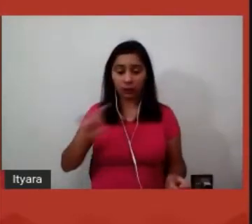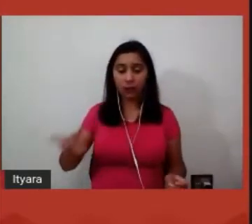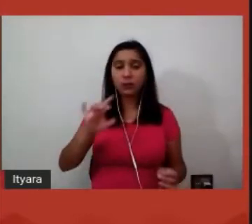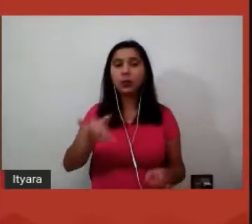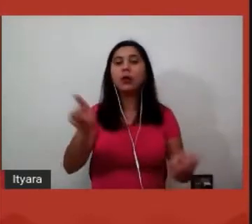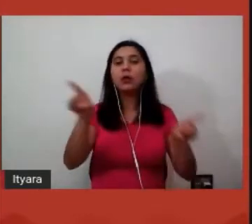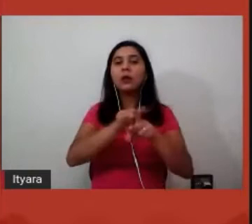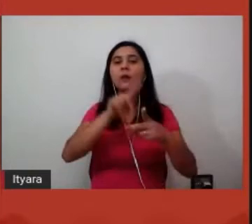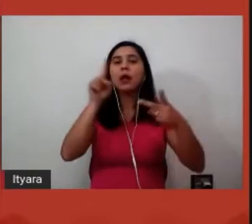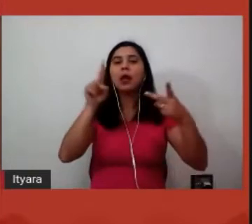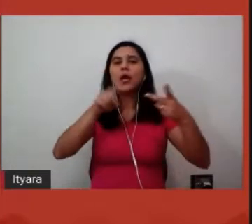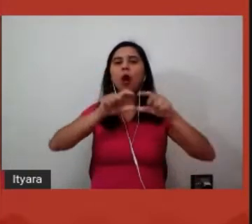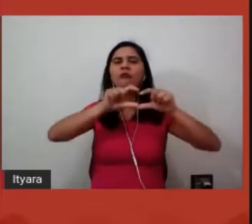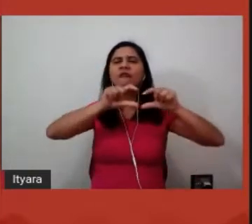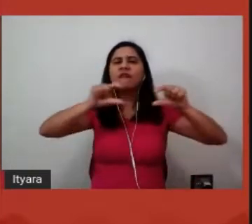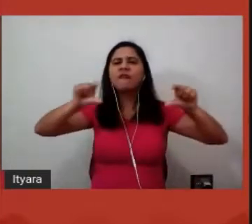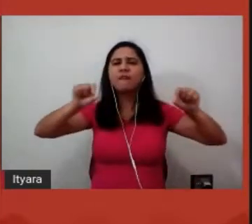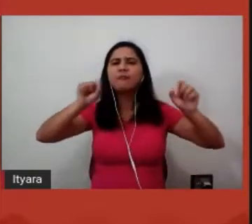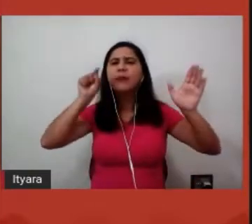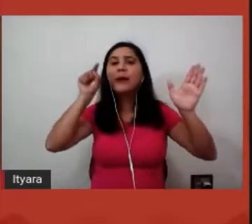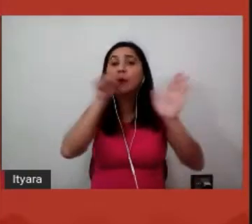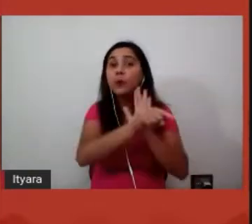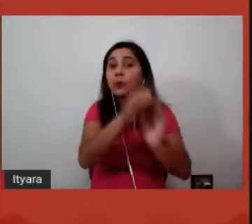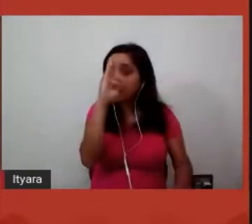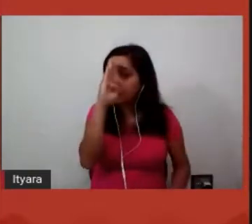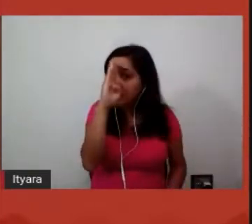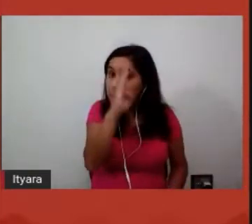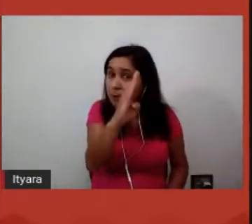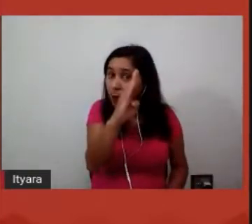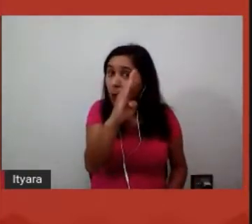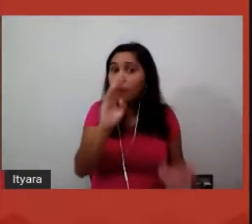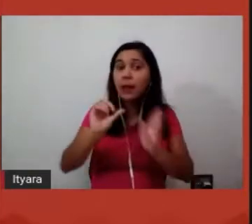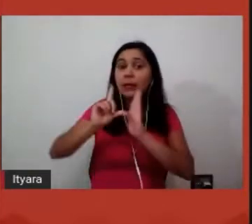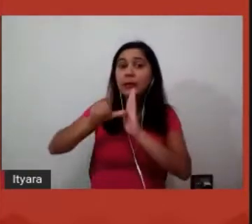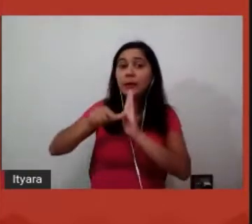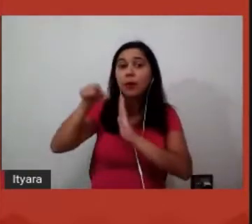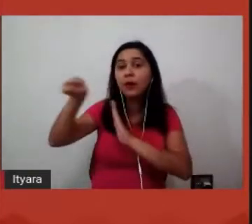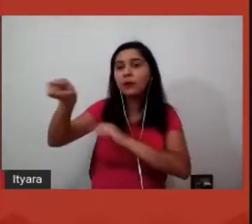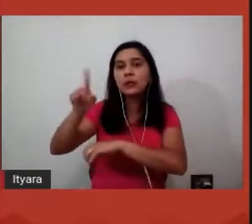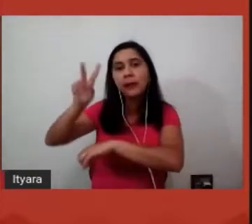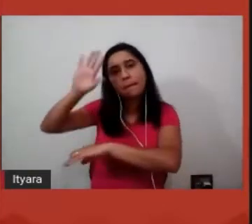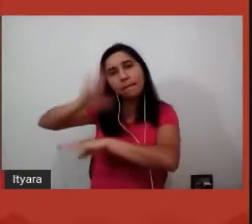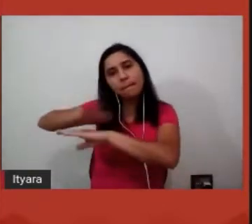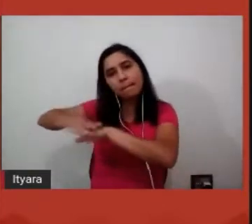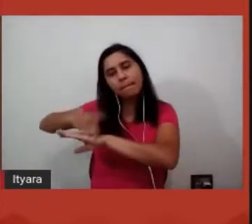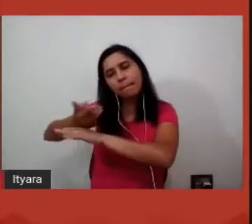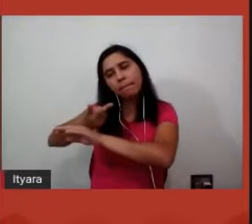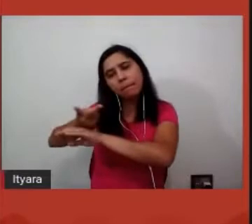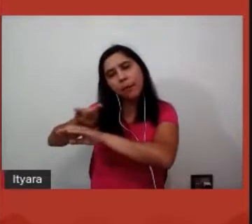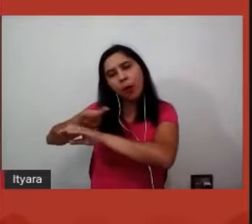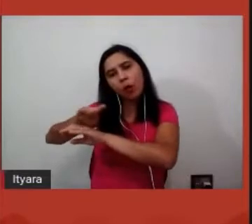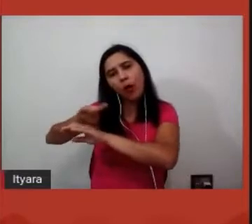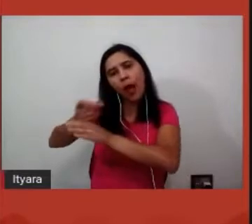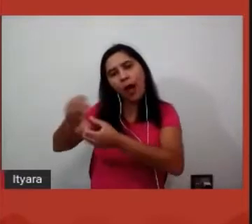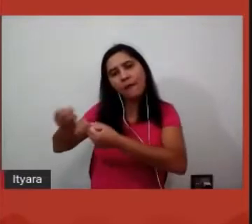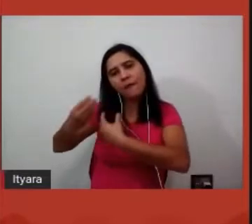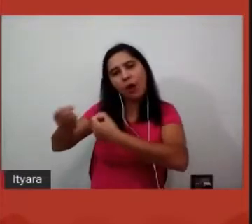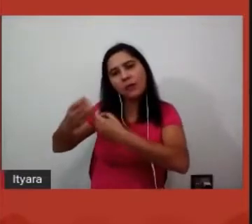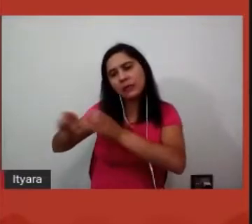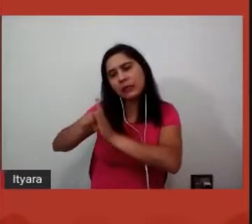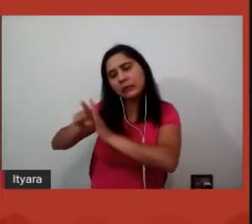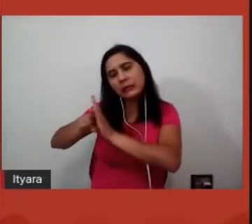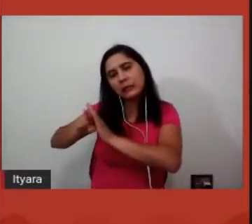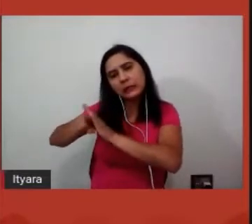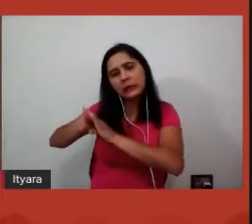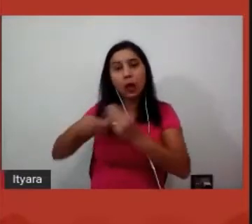pergunta-chave para vocês buscarem depois, no estudo autodirigido, essas informações, né? Como o